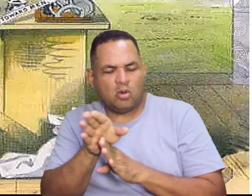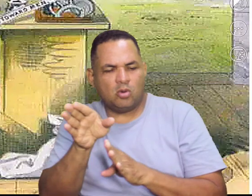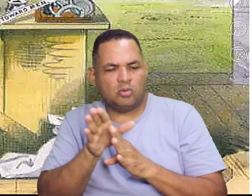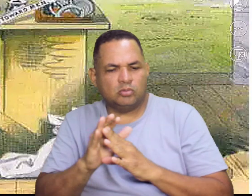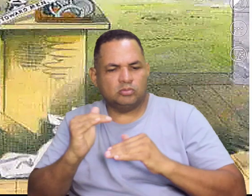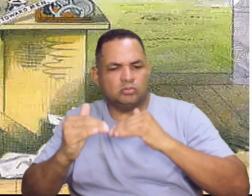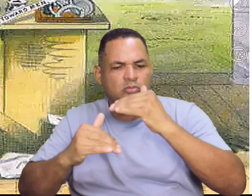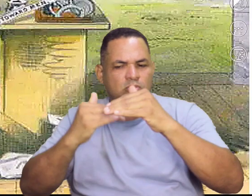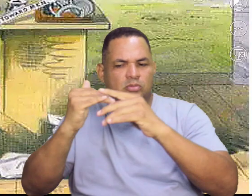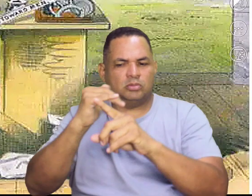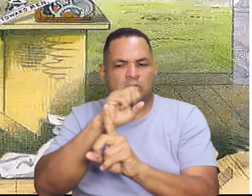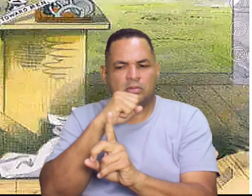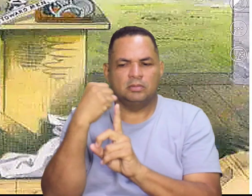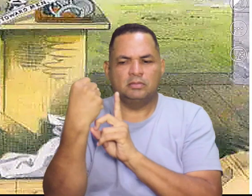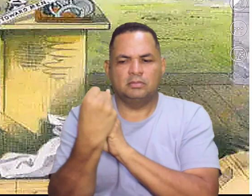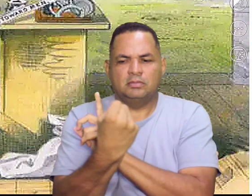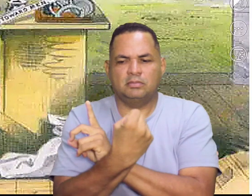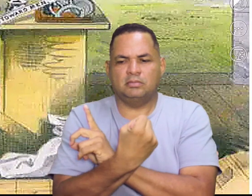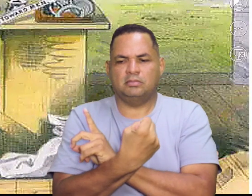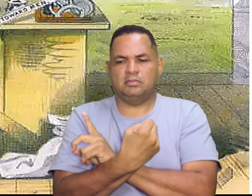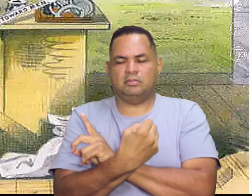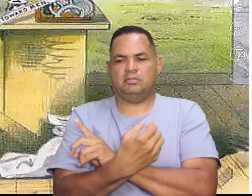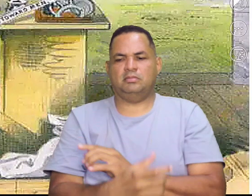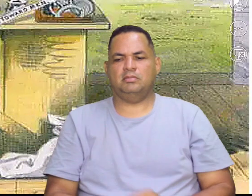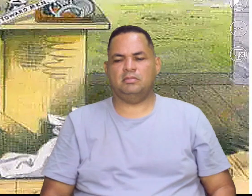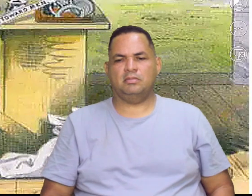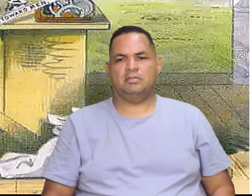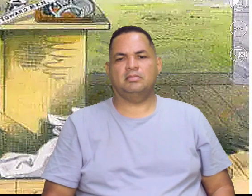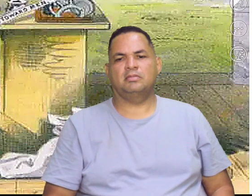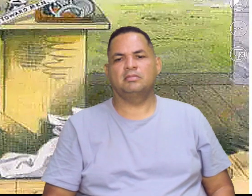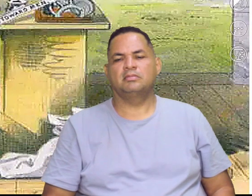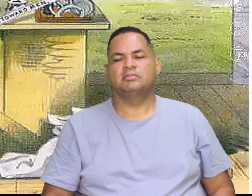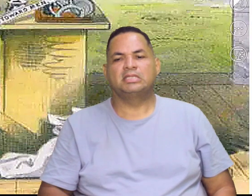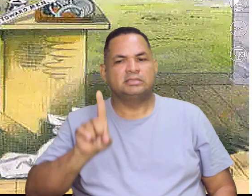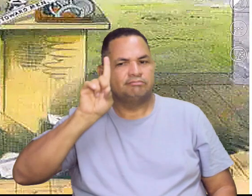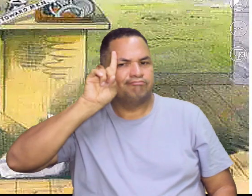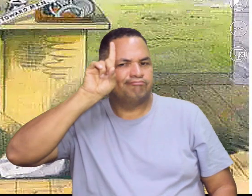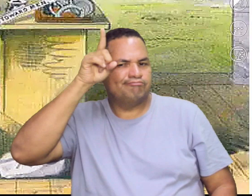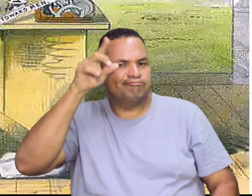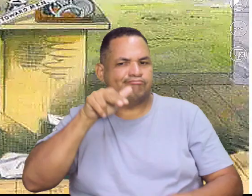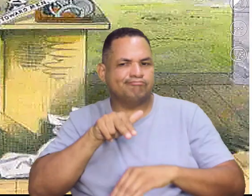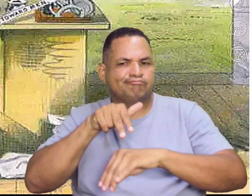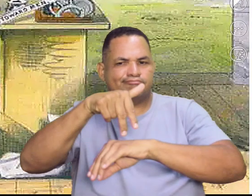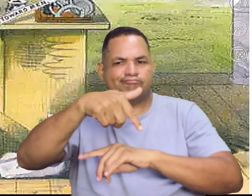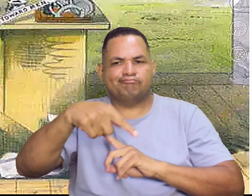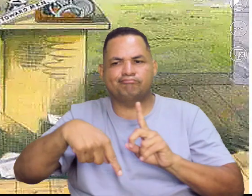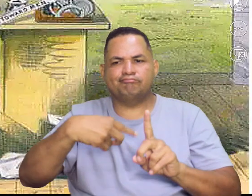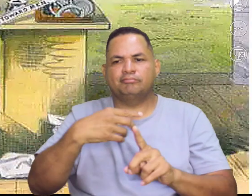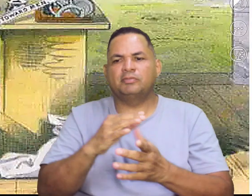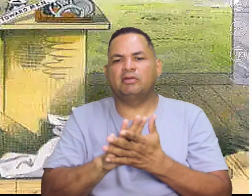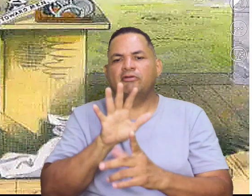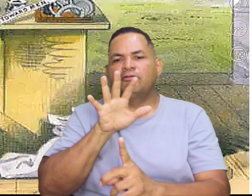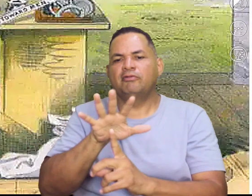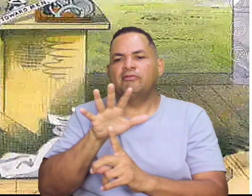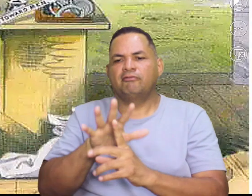orientar o desenvolvimento da sociedade. E aí essas ideias positivistas vão influenciar